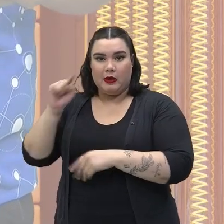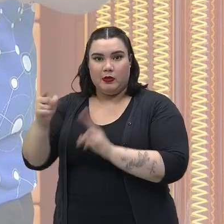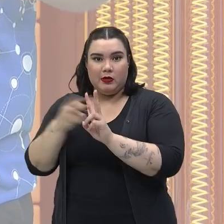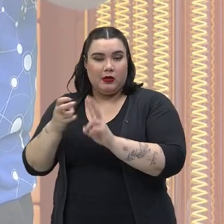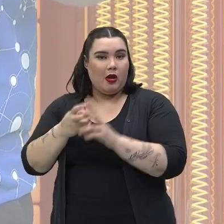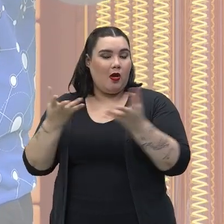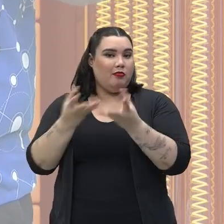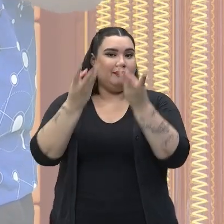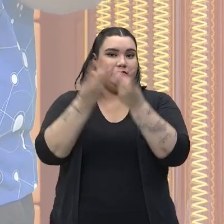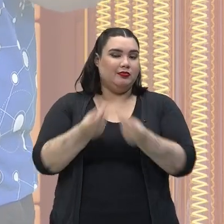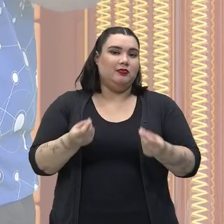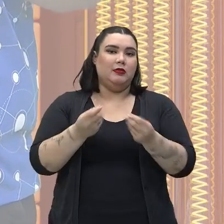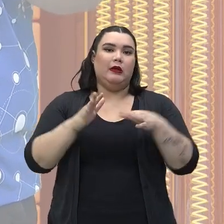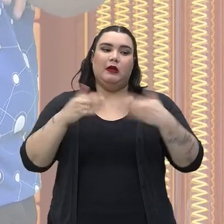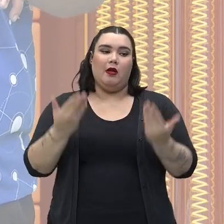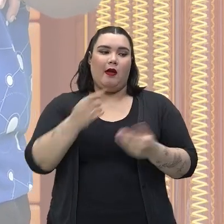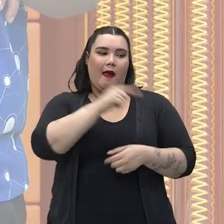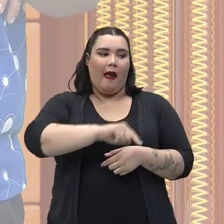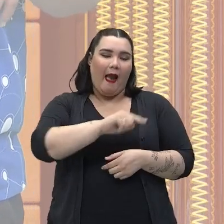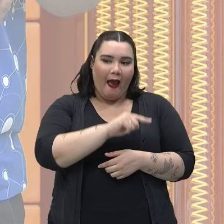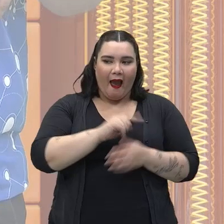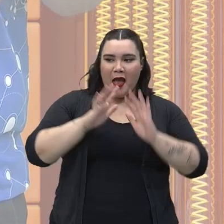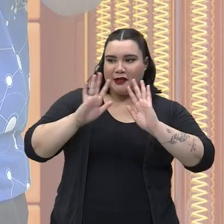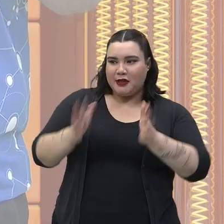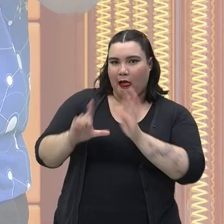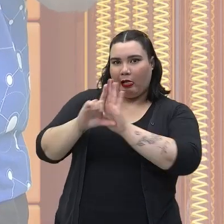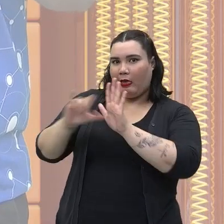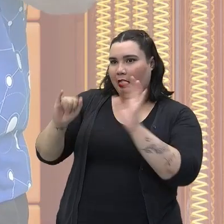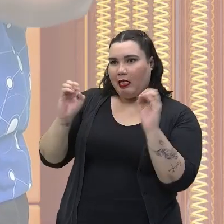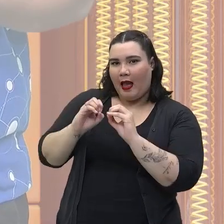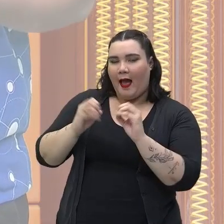existe mais, então os colonos se sentiram livres para agir da